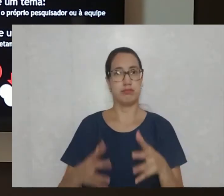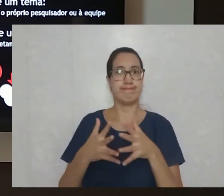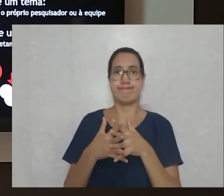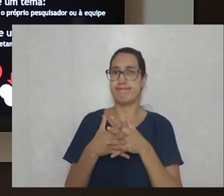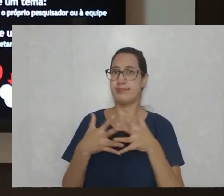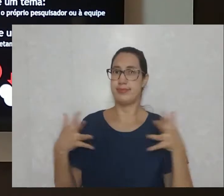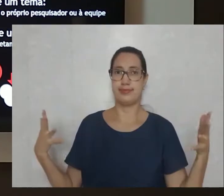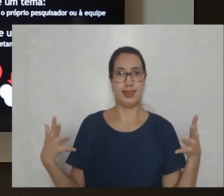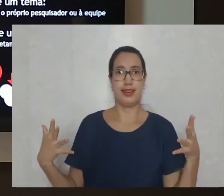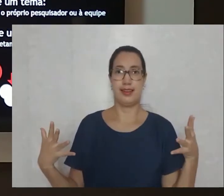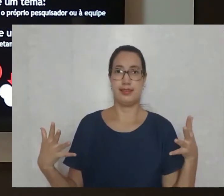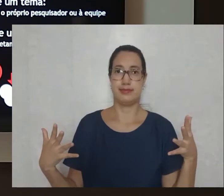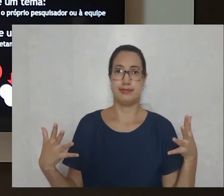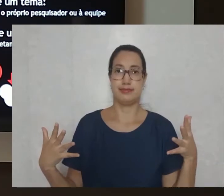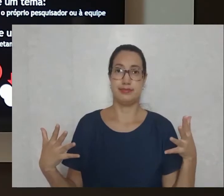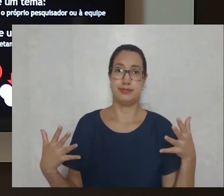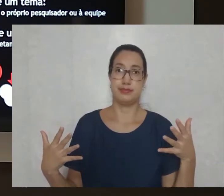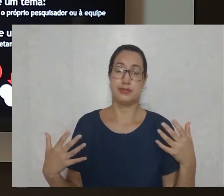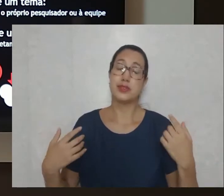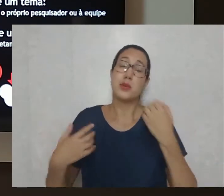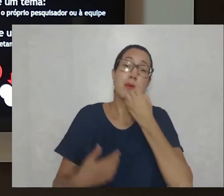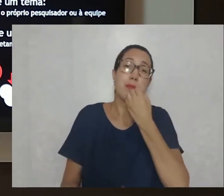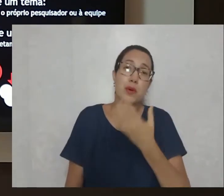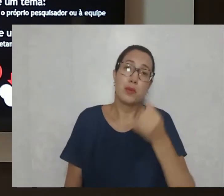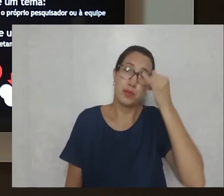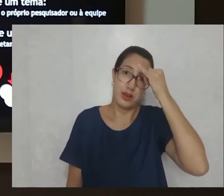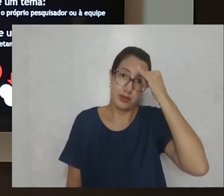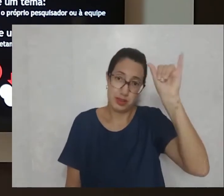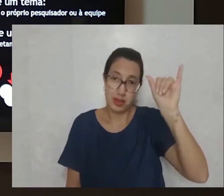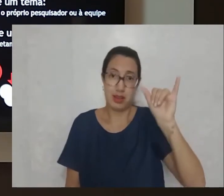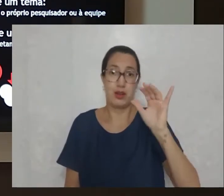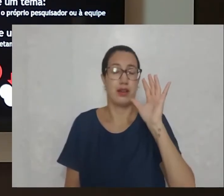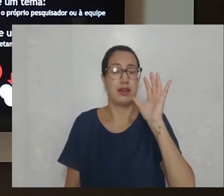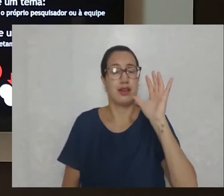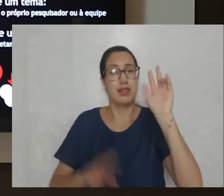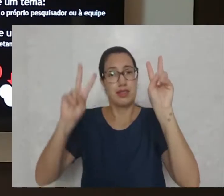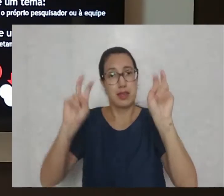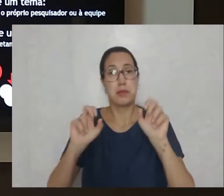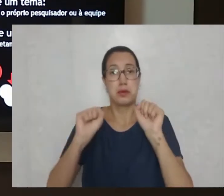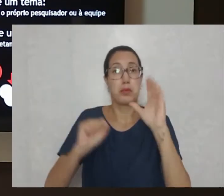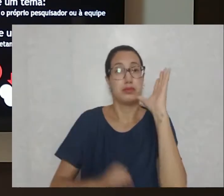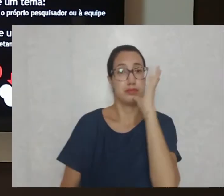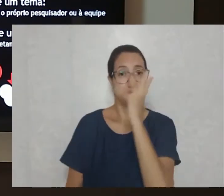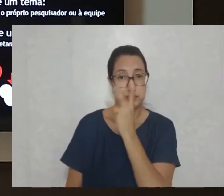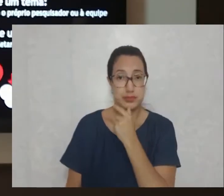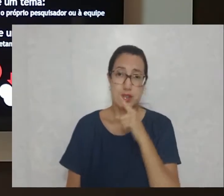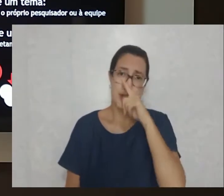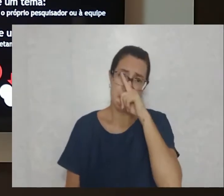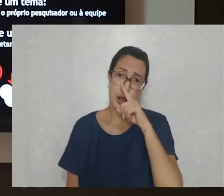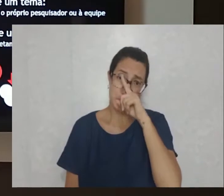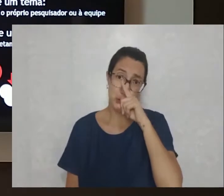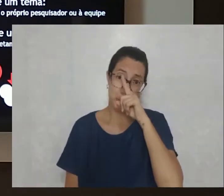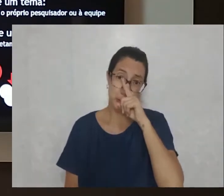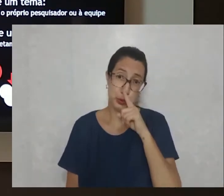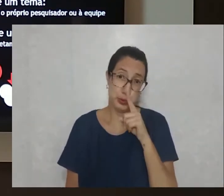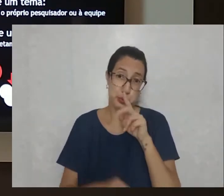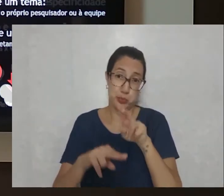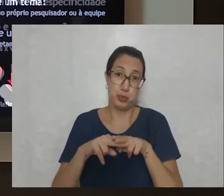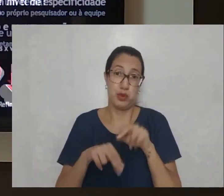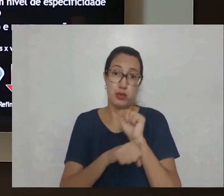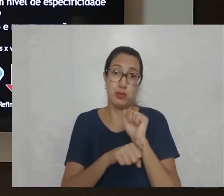vezes, ou evitar um tema ou pensar num tema que você tenha uma diminuição de risco associado com fatores externos,